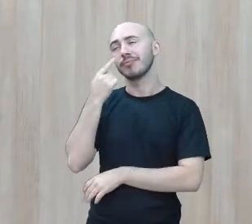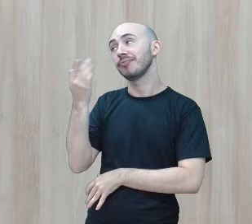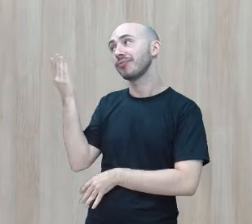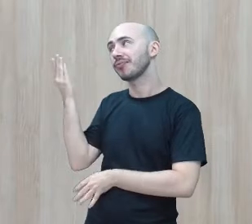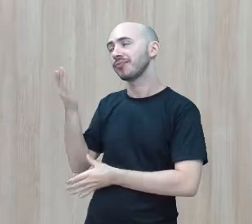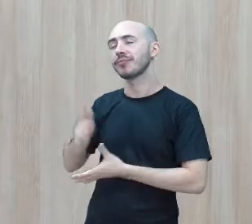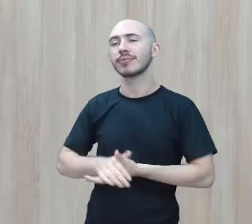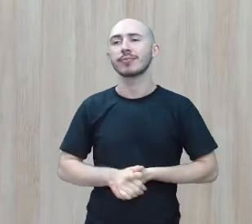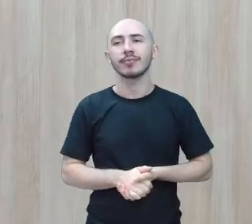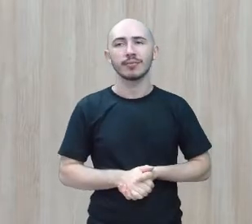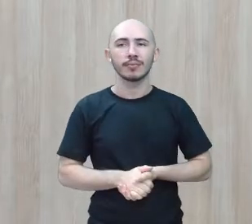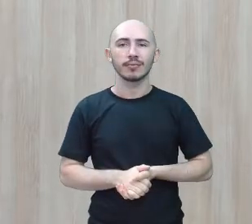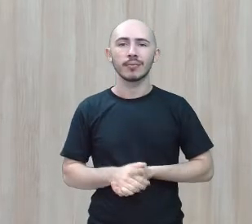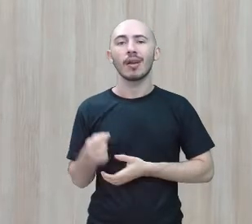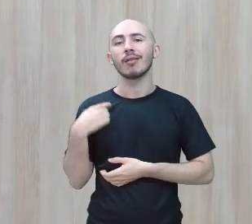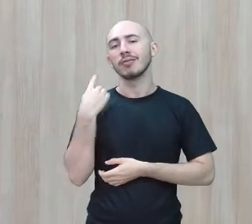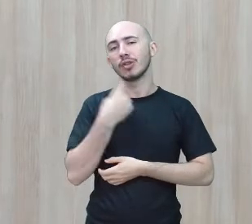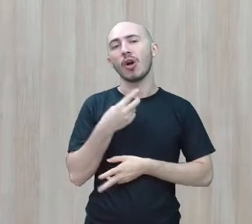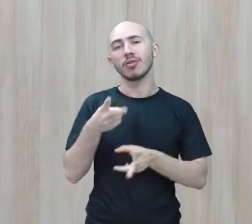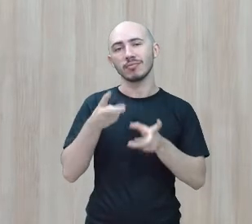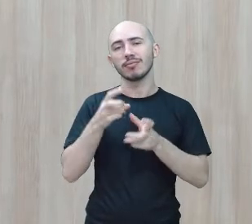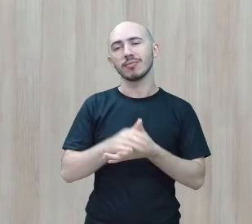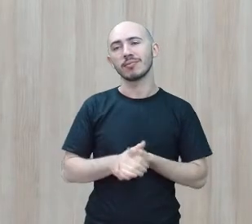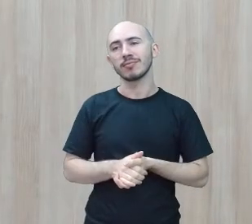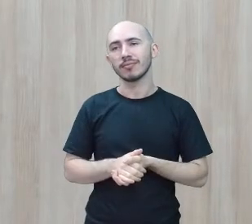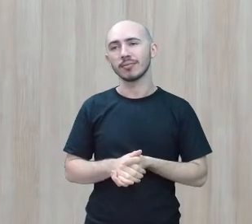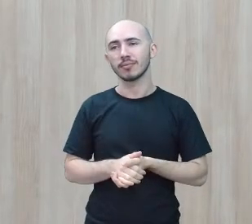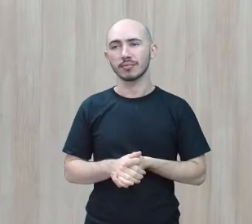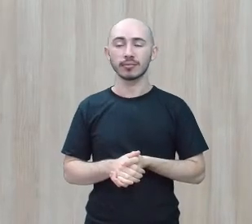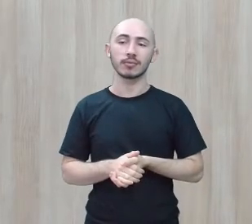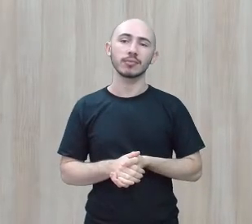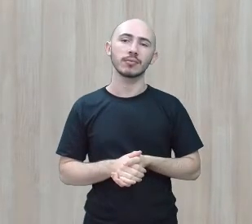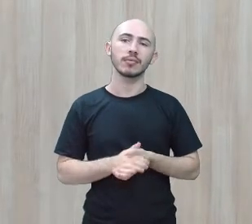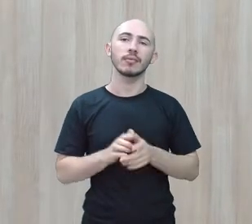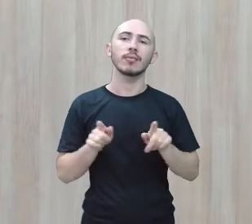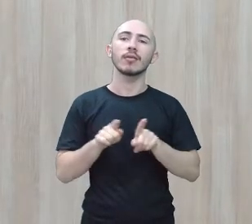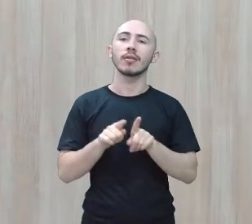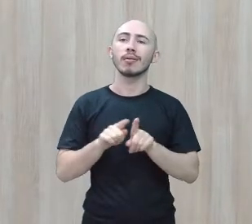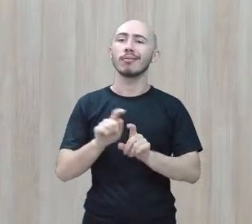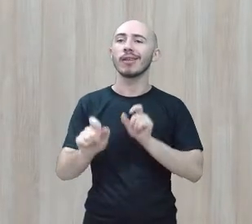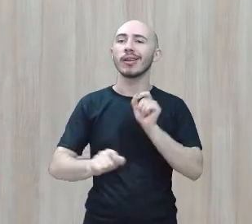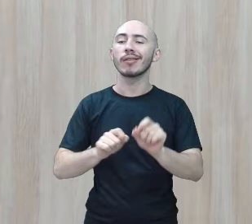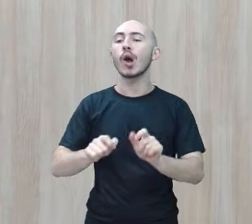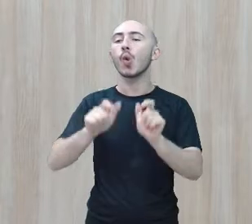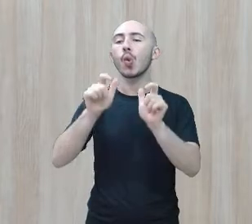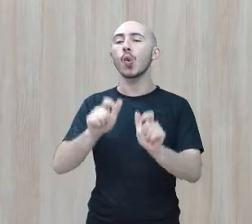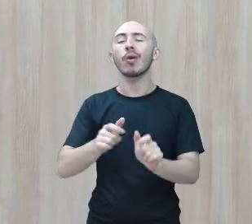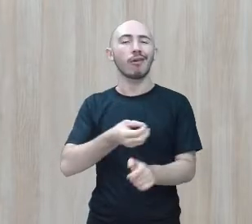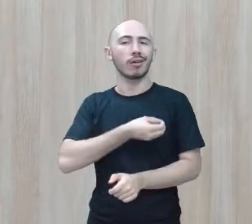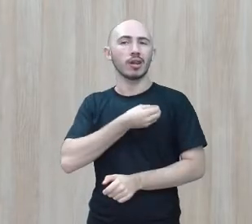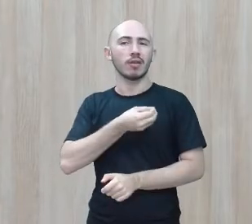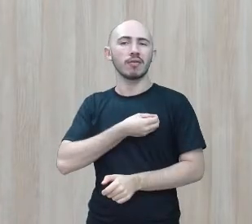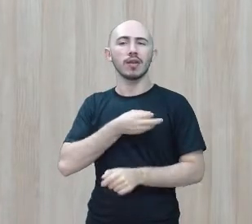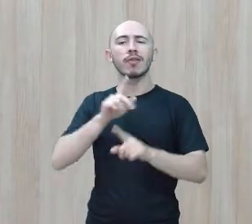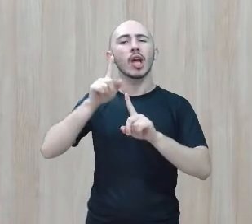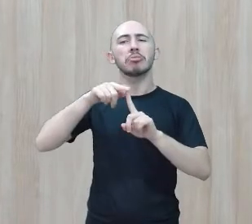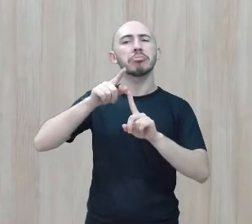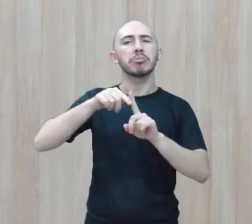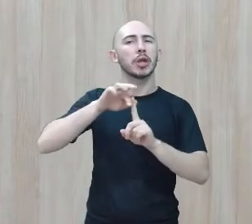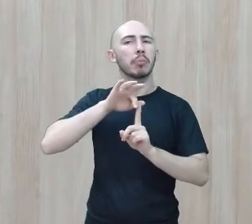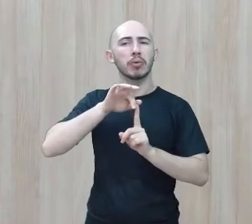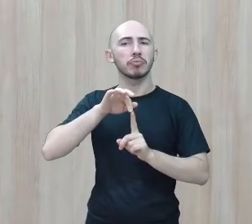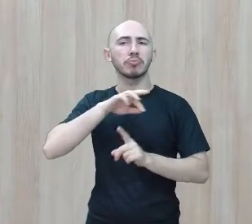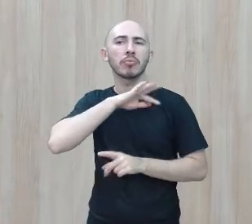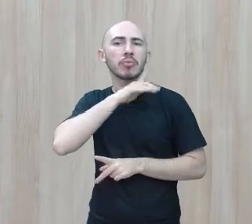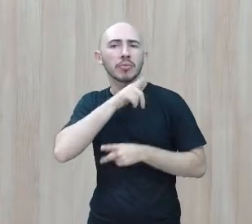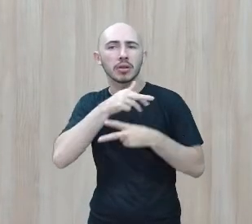obstrução. Aquele que a gente viu. A destruição do habitat de várias espécies. Se aquele rio, aquela água não